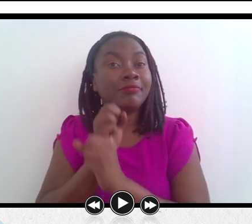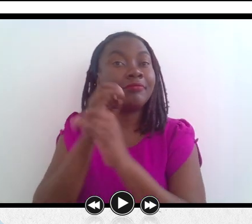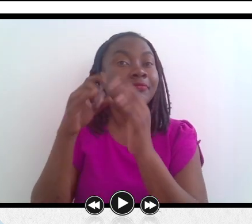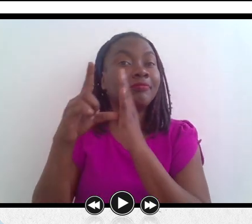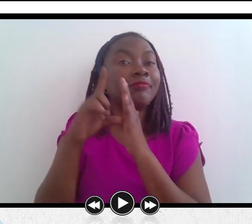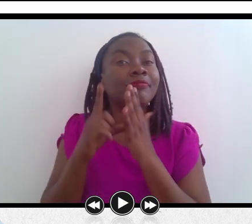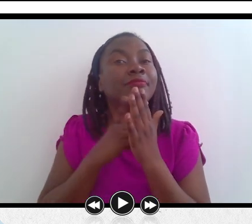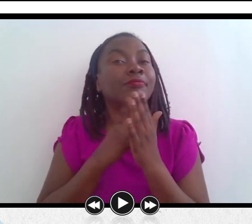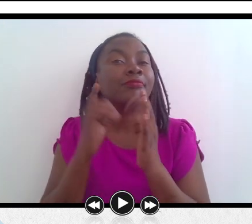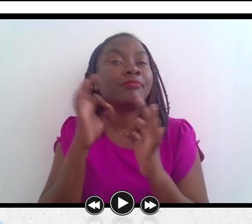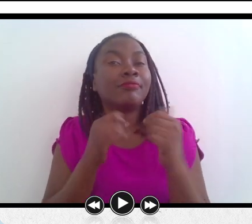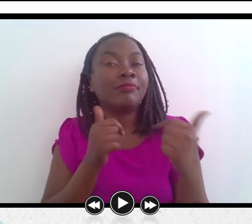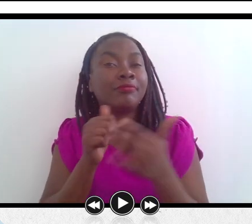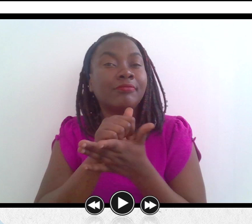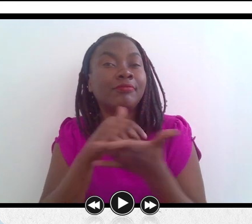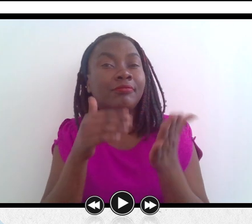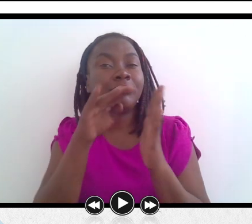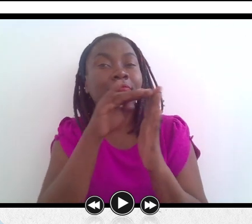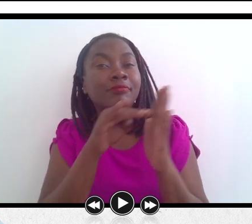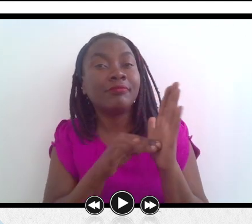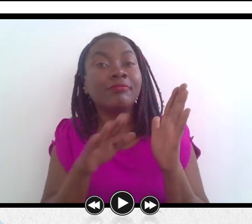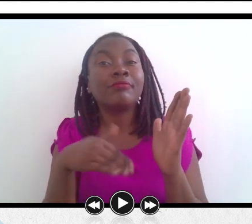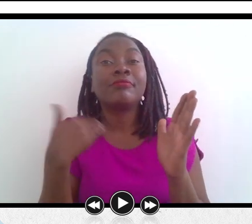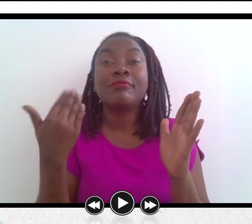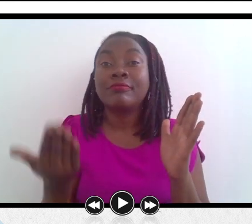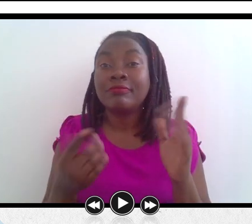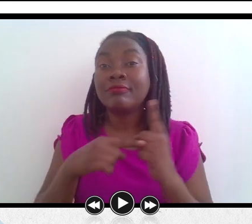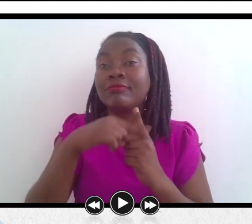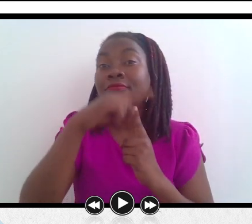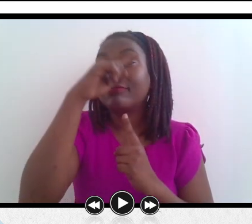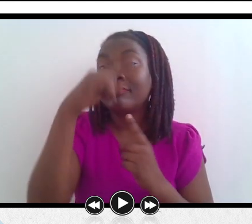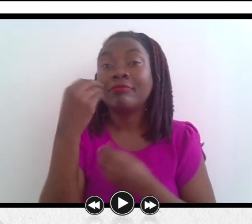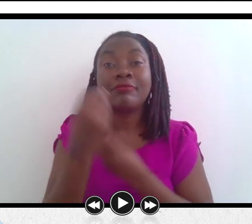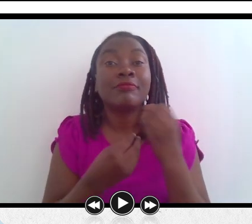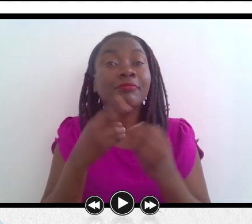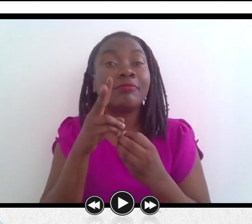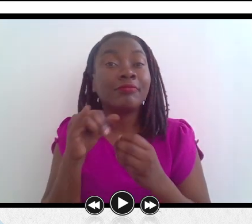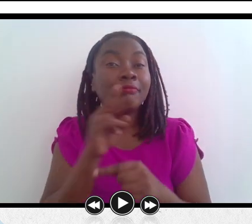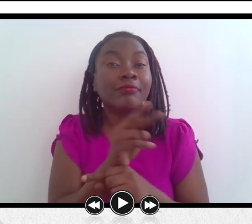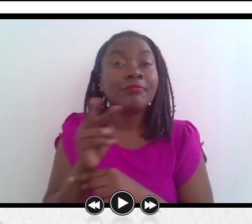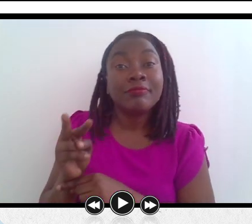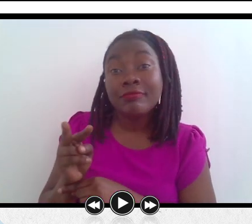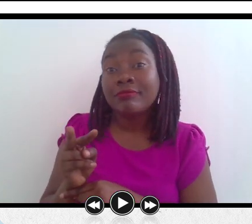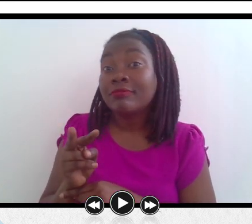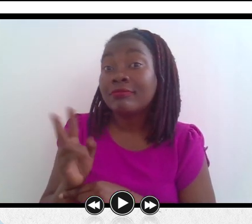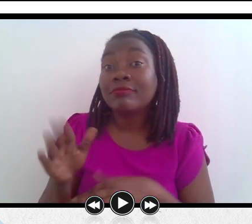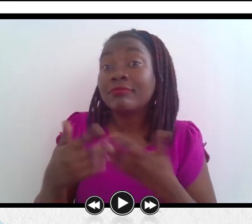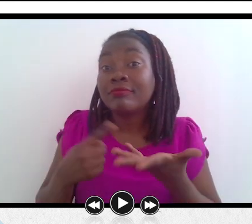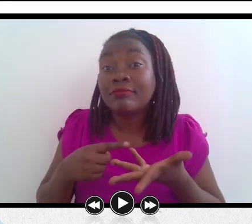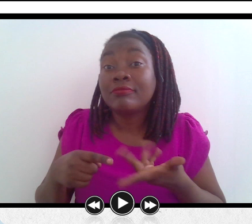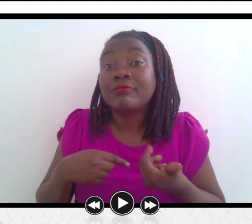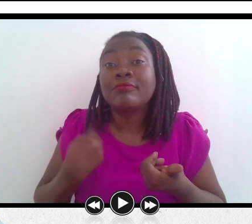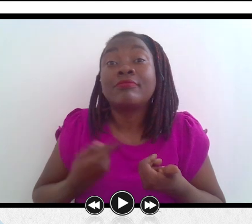as ações, os planos, programas, quais são os indicadores, como vai se dar o monitoramento, quais são as medidas